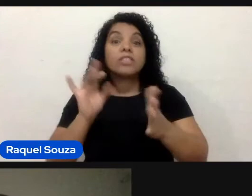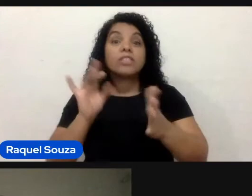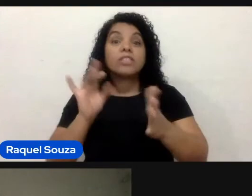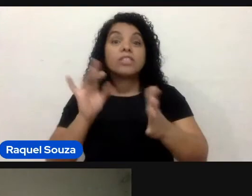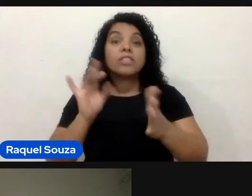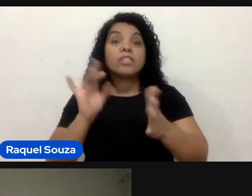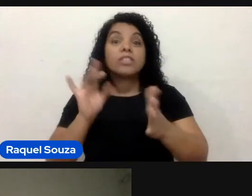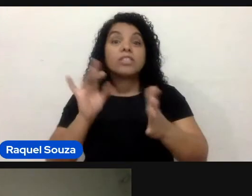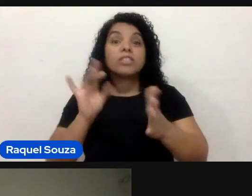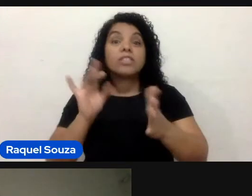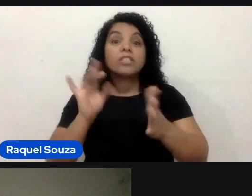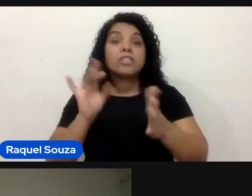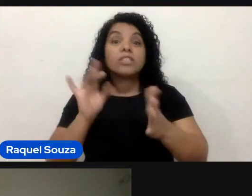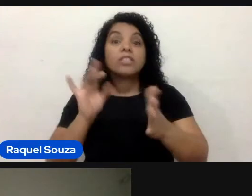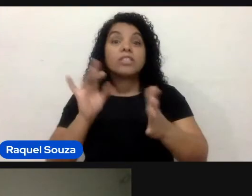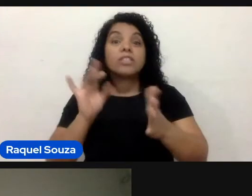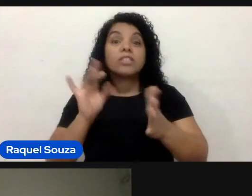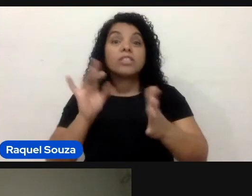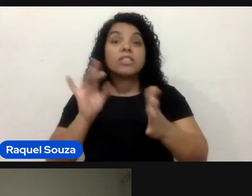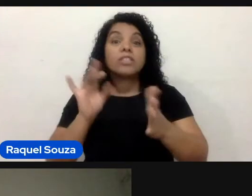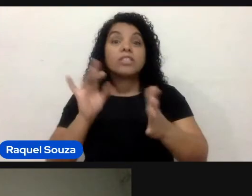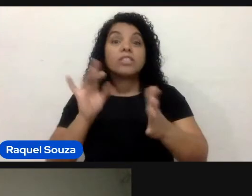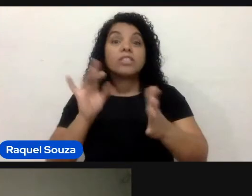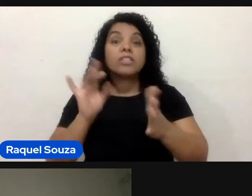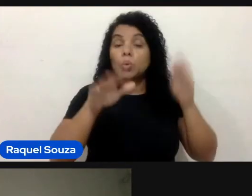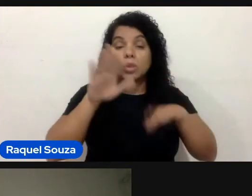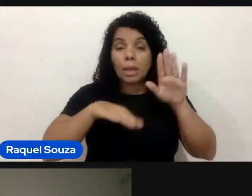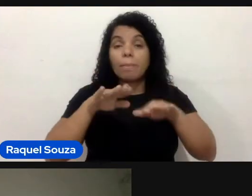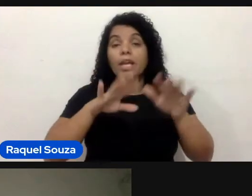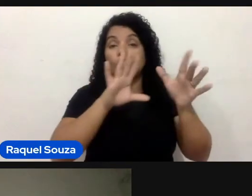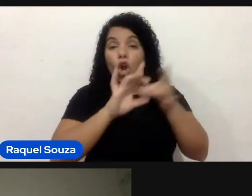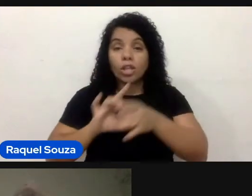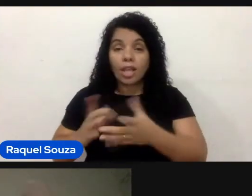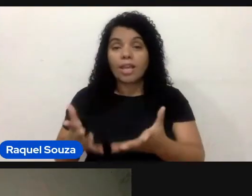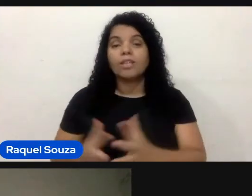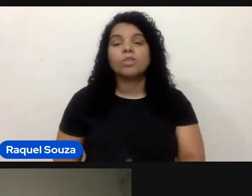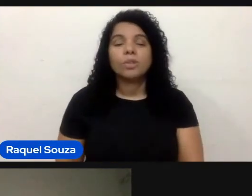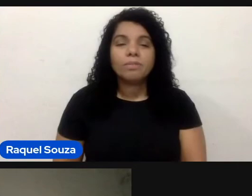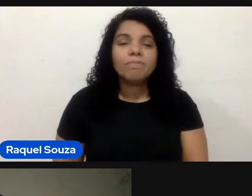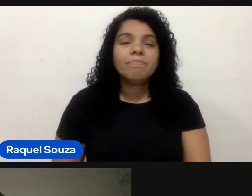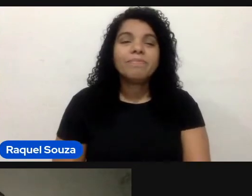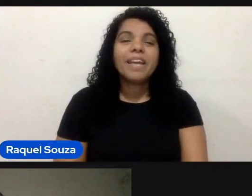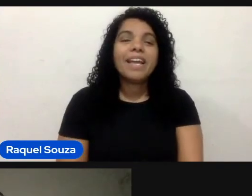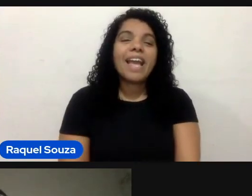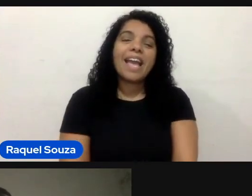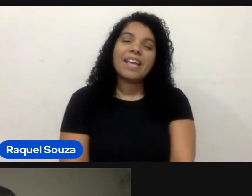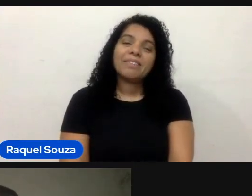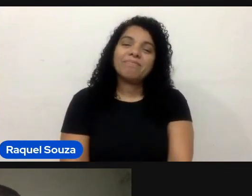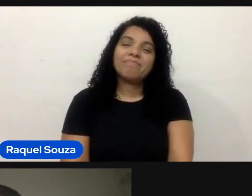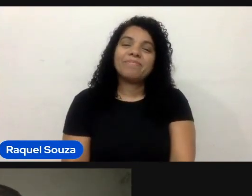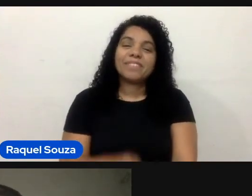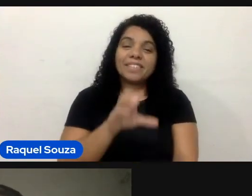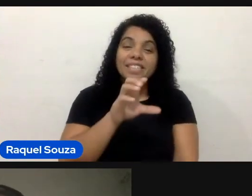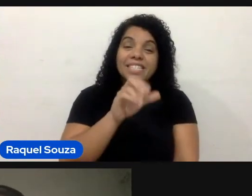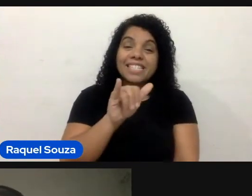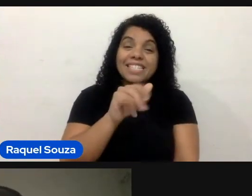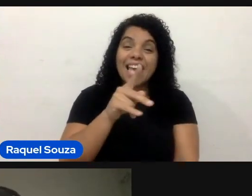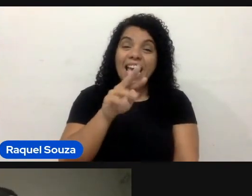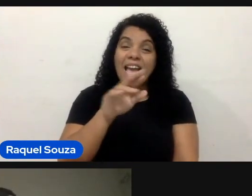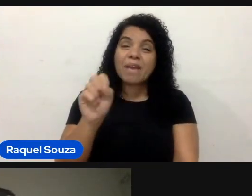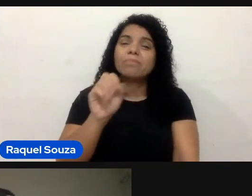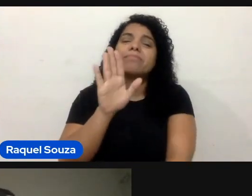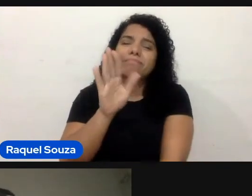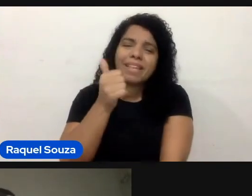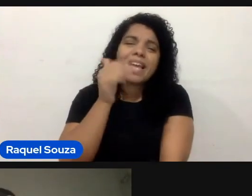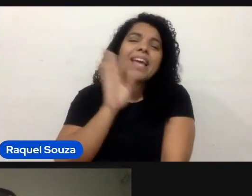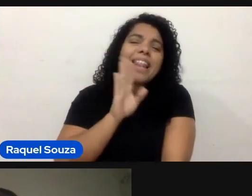coisas dependem do contexto, tudo depende do contexto. Então, assim, Cypress é muito legal para você começar, para quem está começando